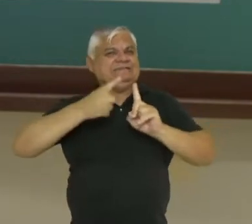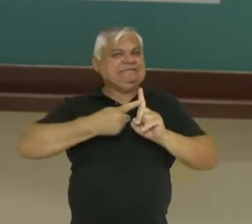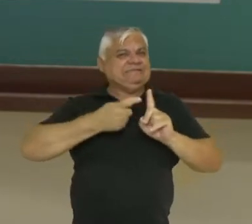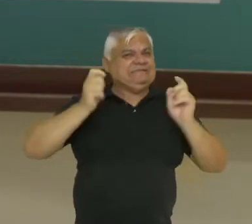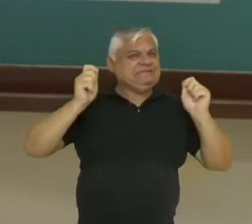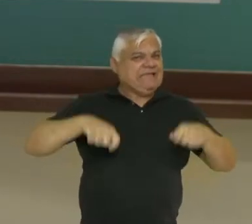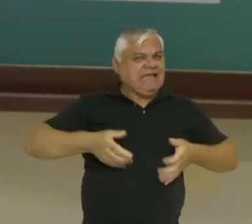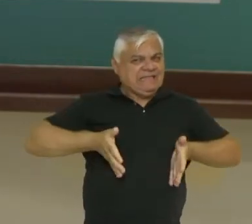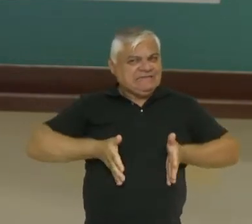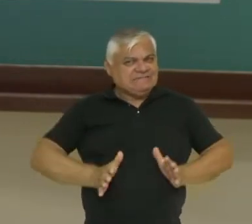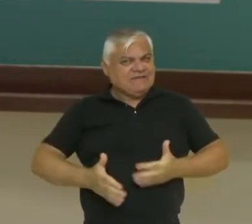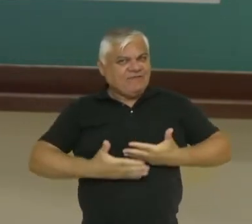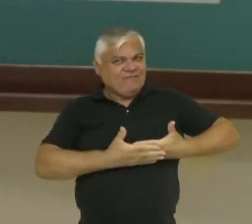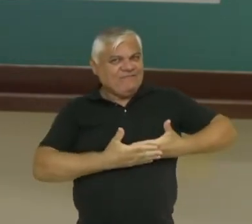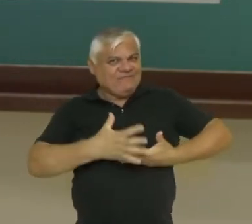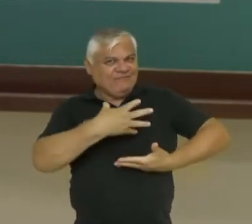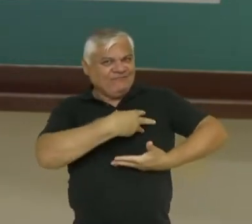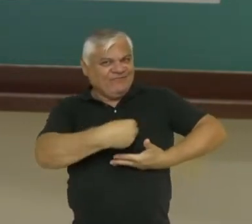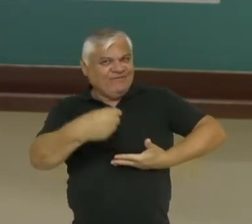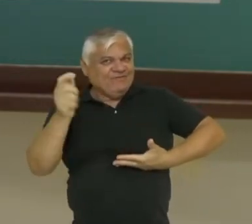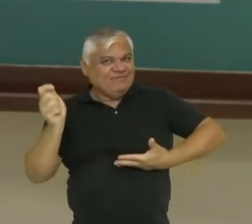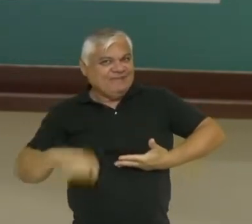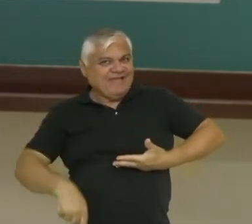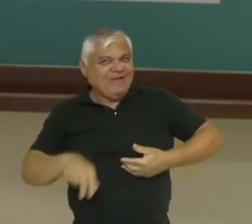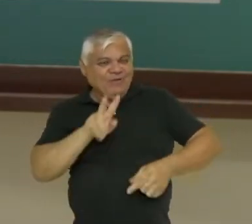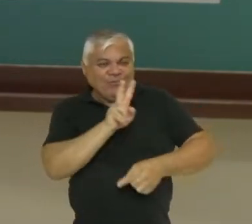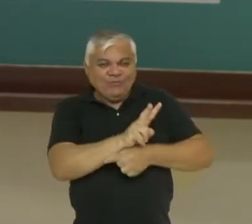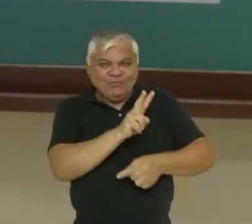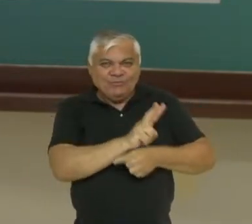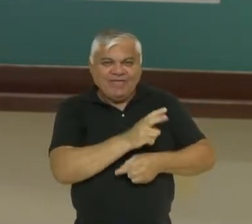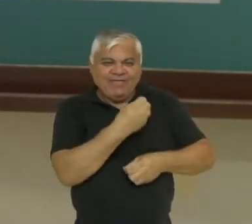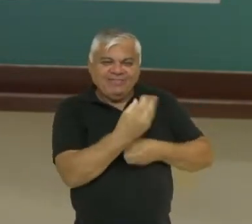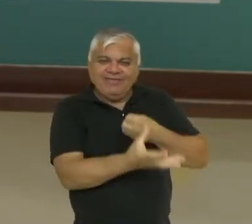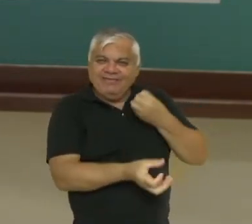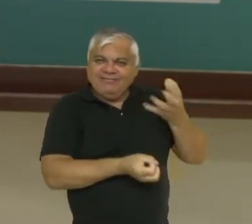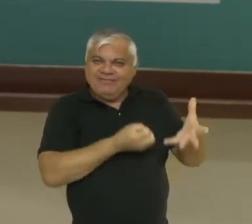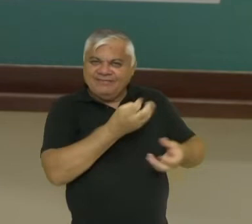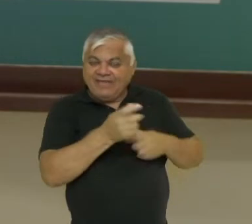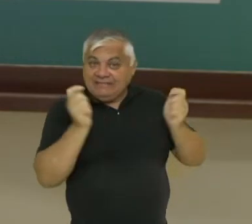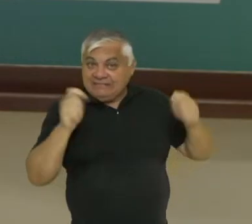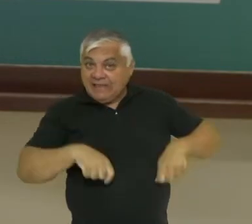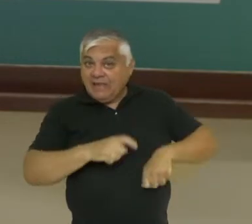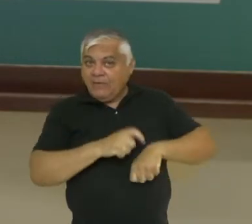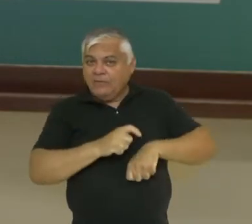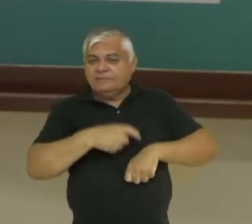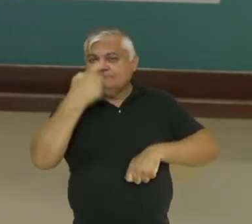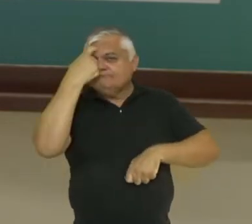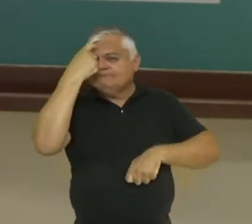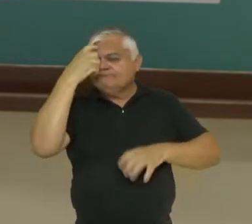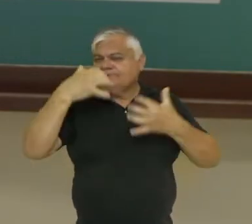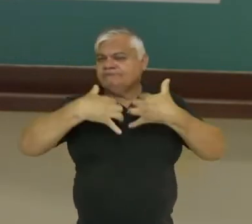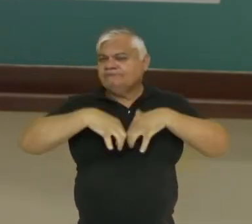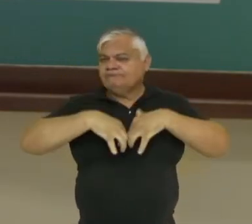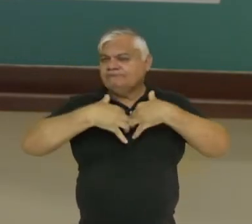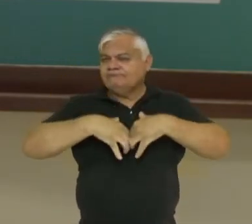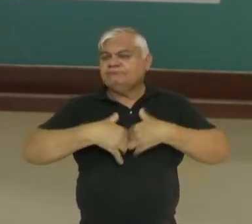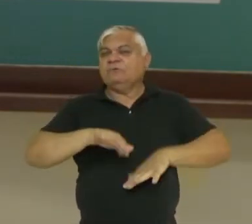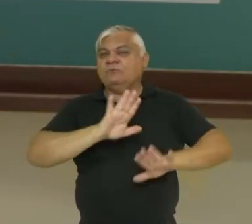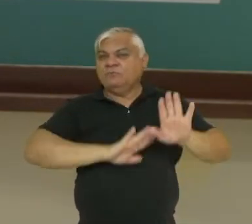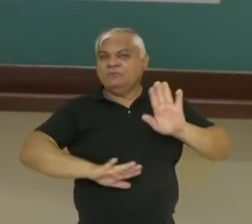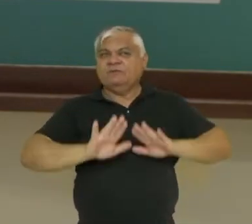uma criança no mundo e de poder cuidar dessa criança, que tem que ter todo um cuidado com eles,